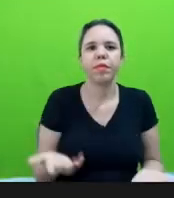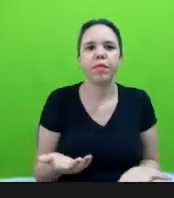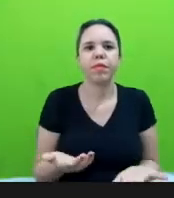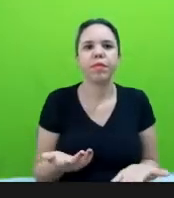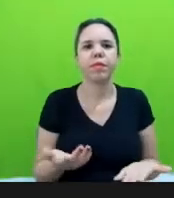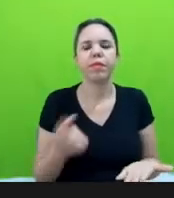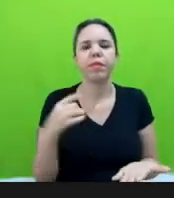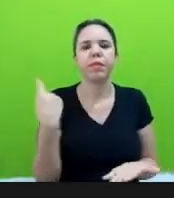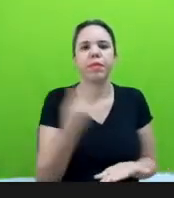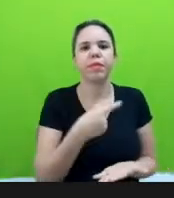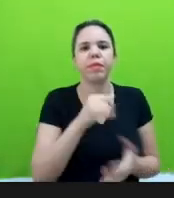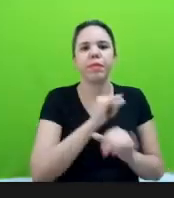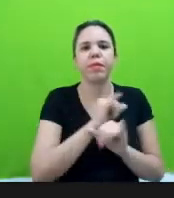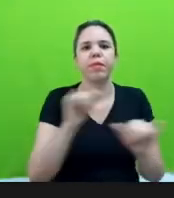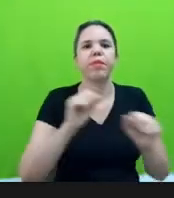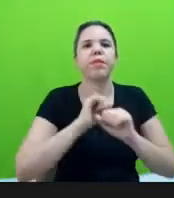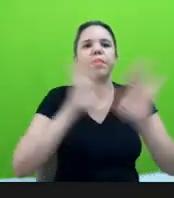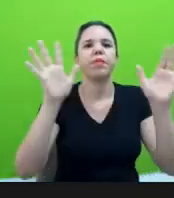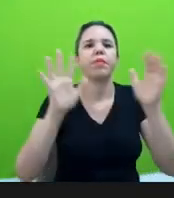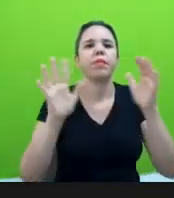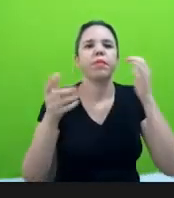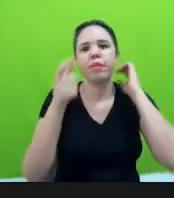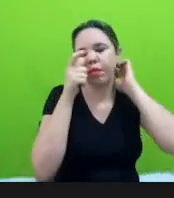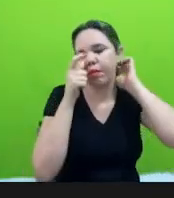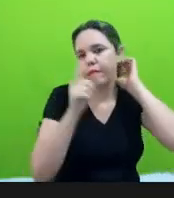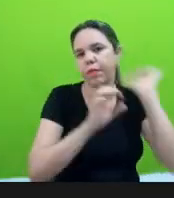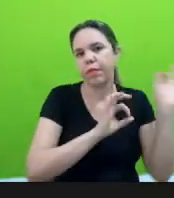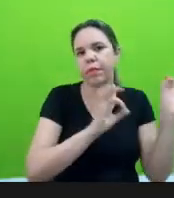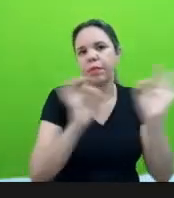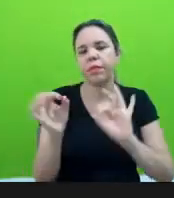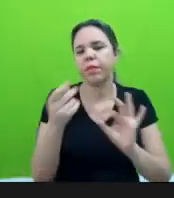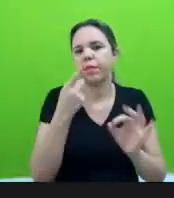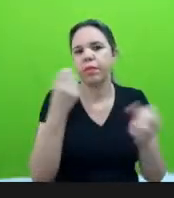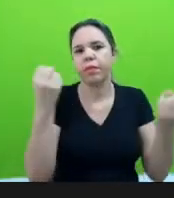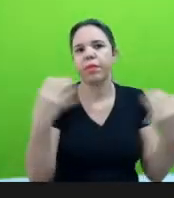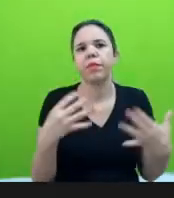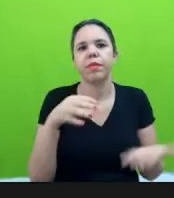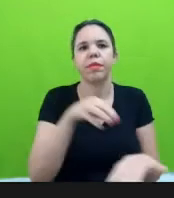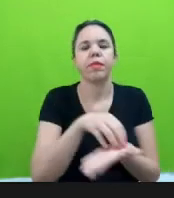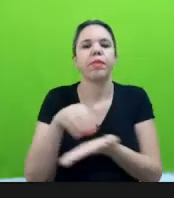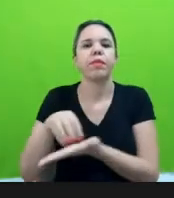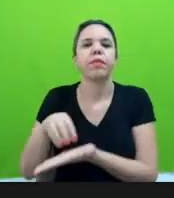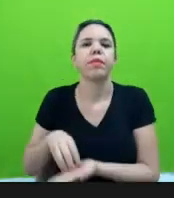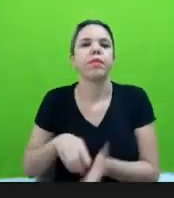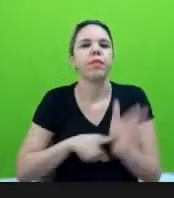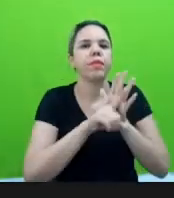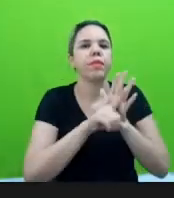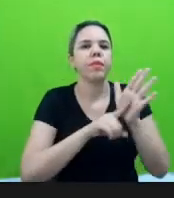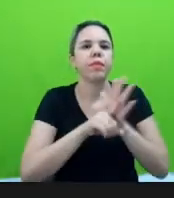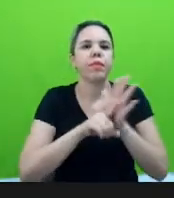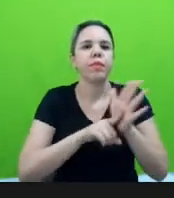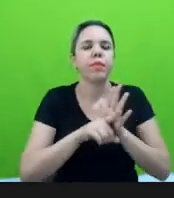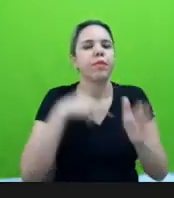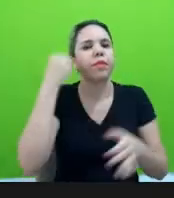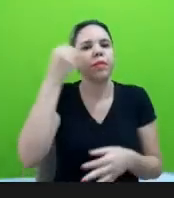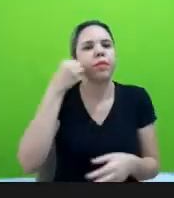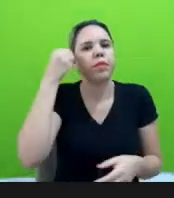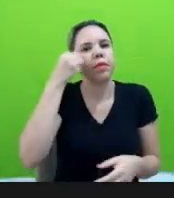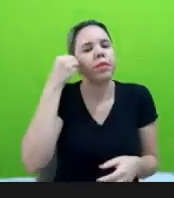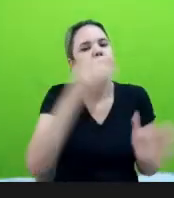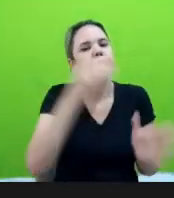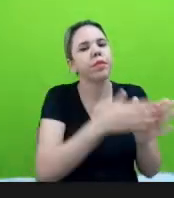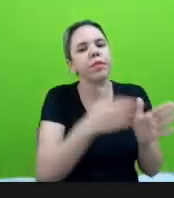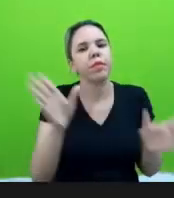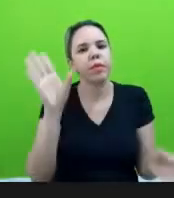gente deixar isso bem claro, quem está assistindo a gente, o que a gente está falando vale para os órgãos que a gente busca, que a gente tem uma experiência prévia